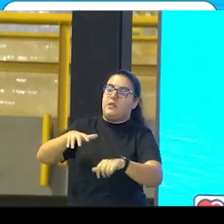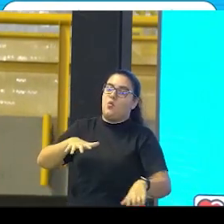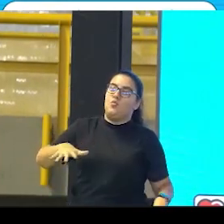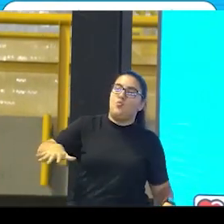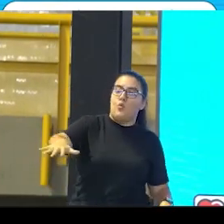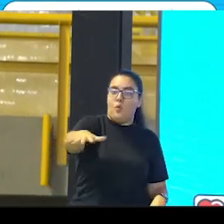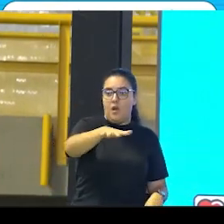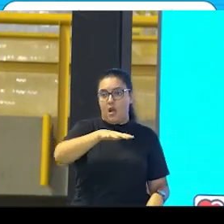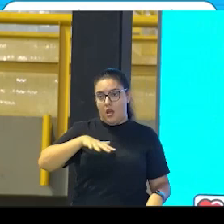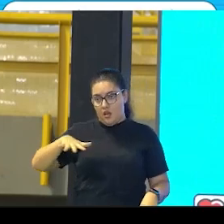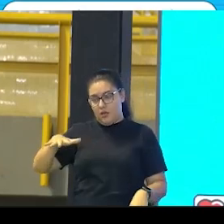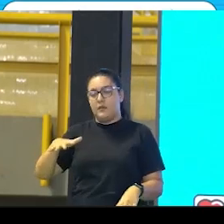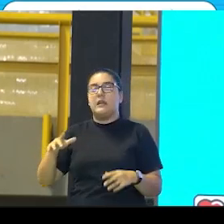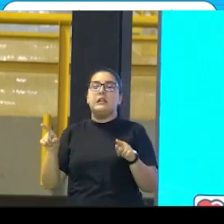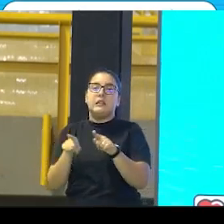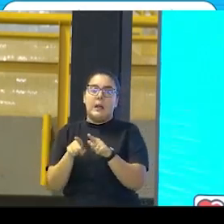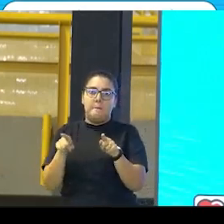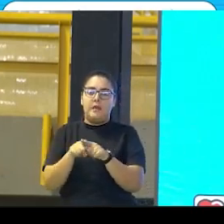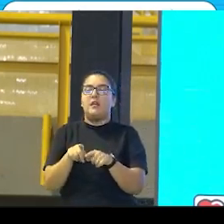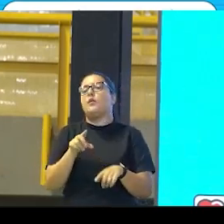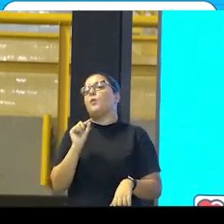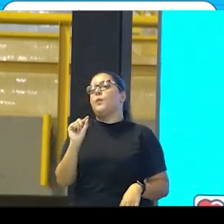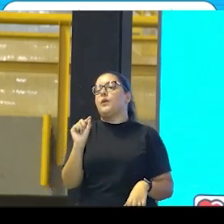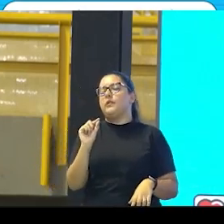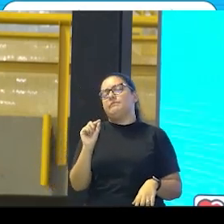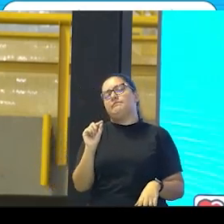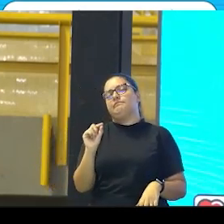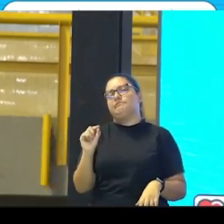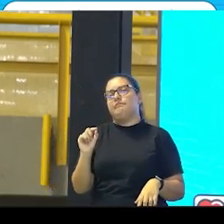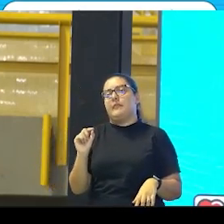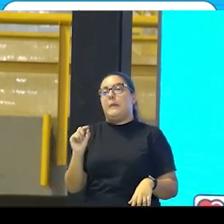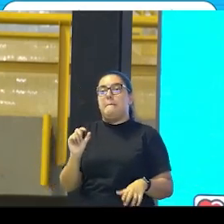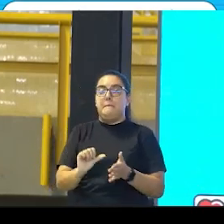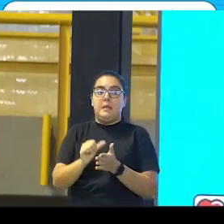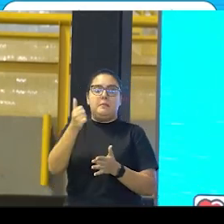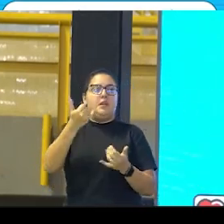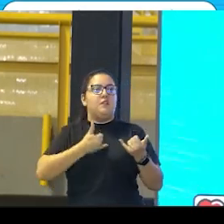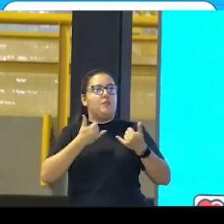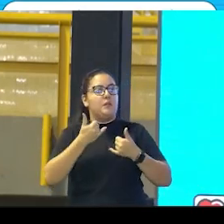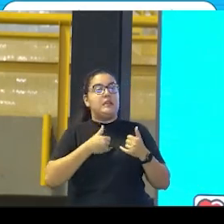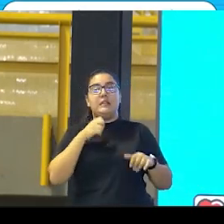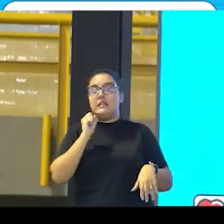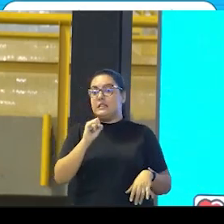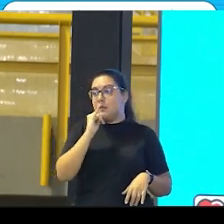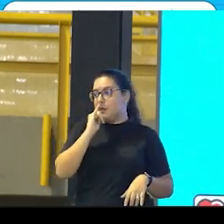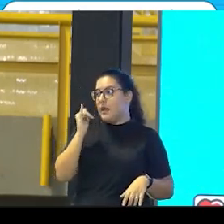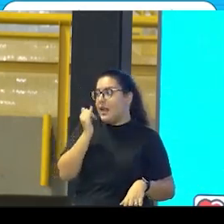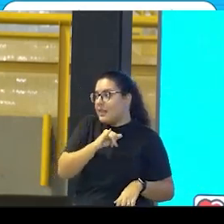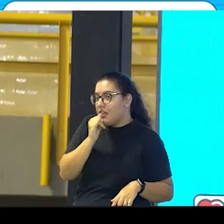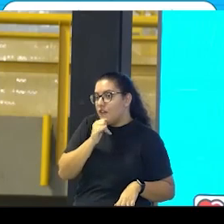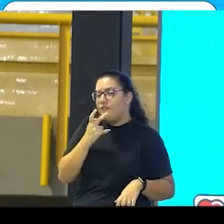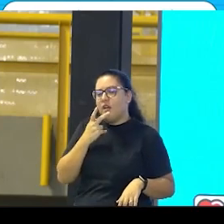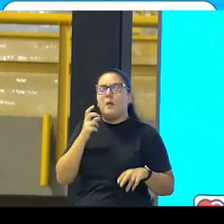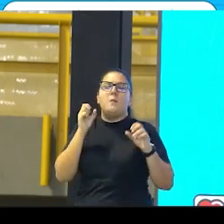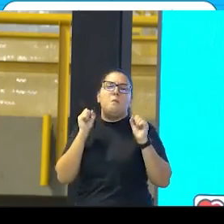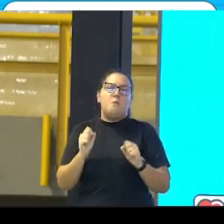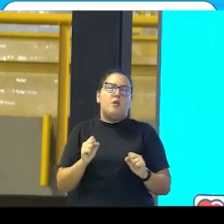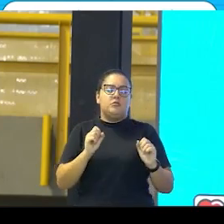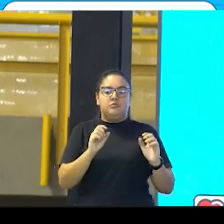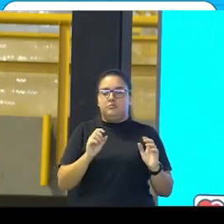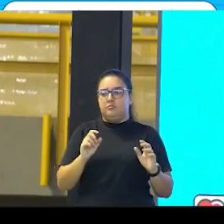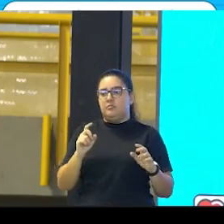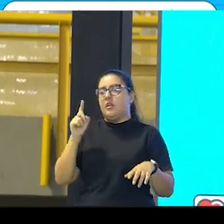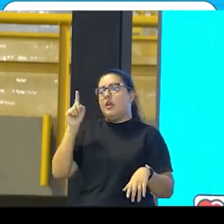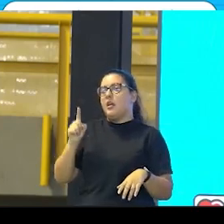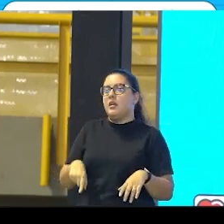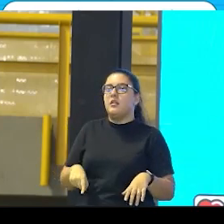espaço. E a gente sabe que, logo uma primeira informação, quando eu falo de fonte de energia, você pode colocar do lado,